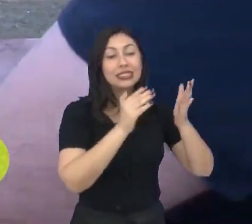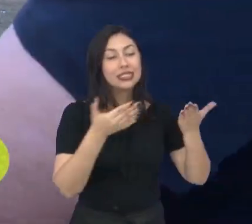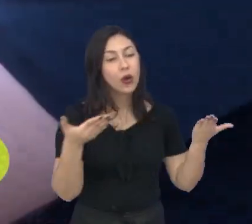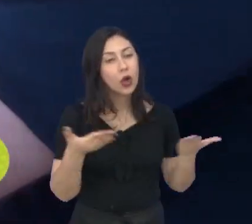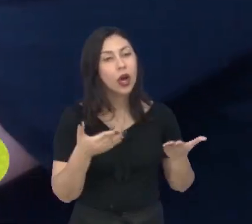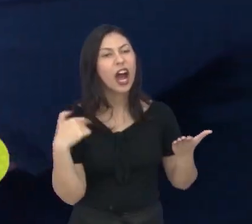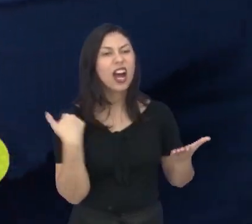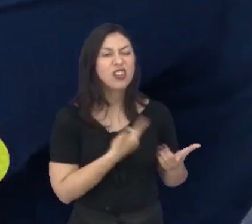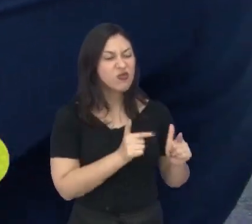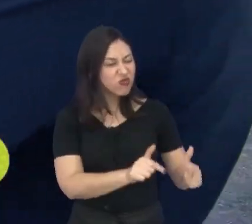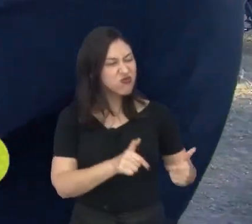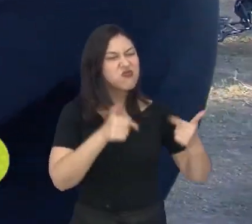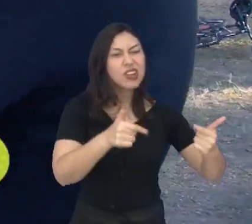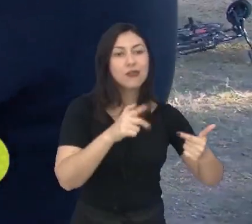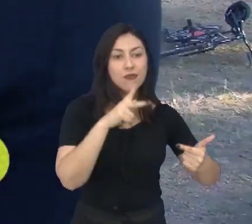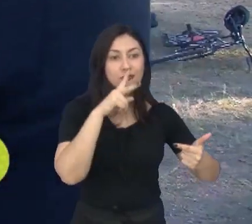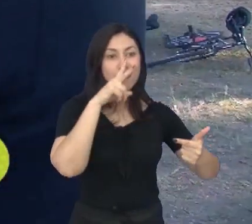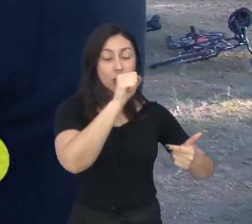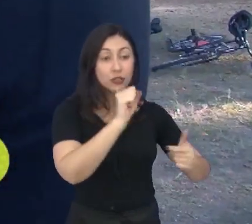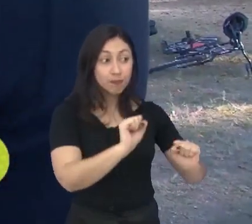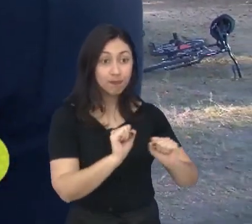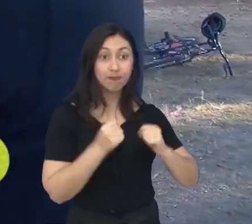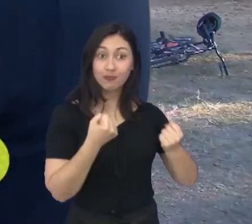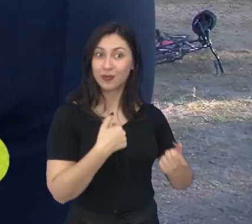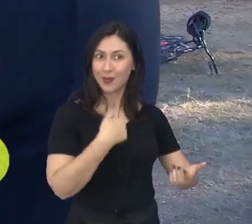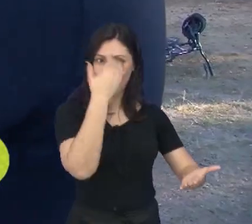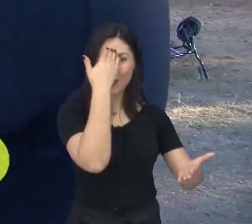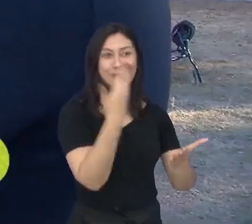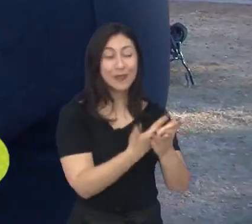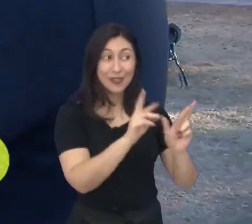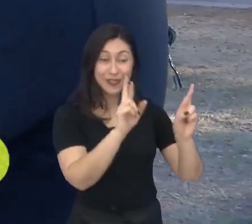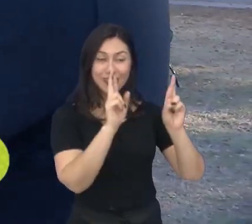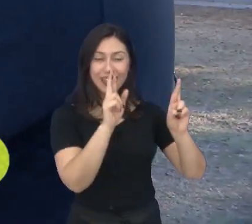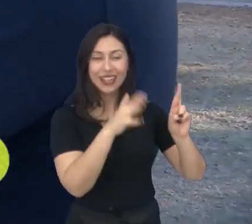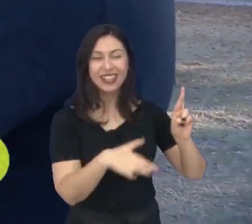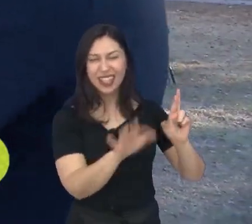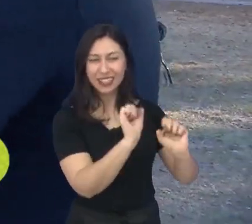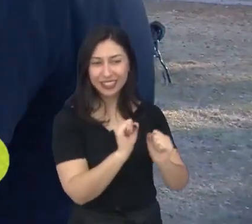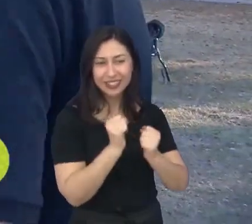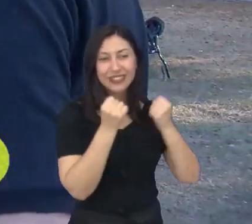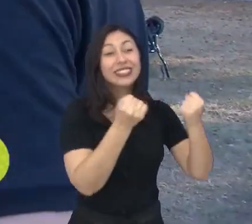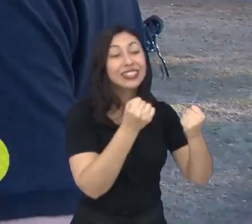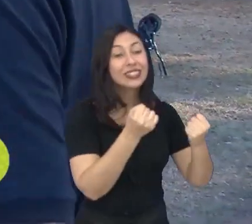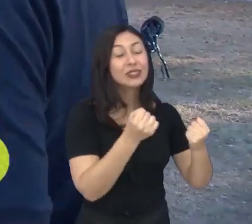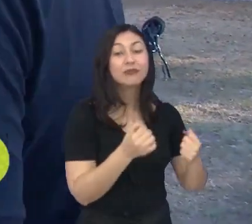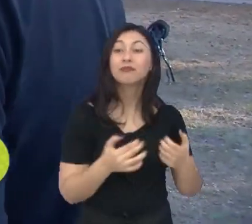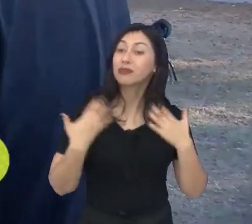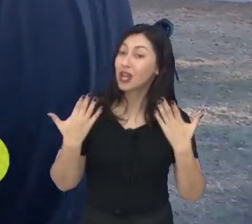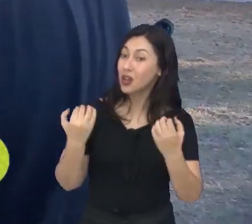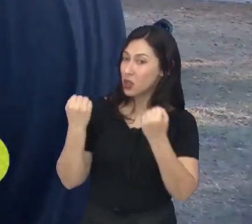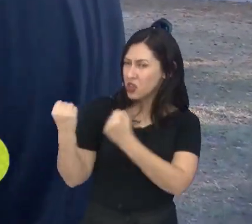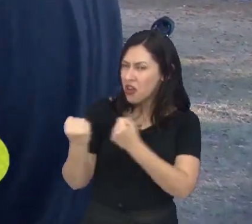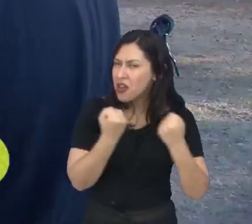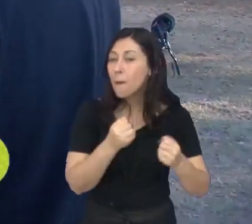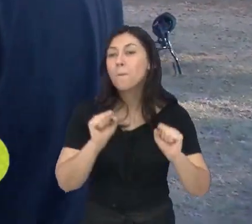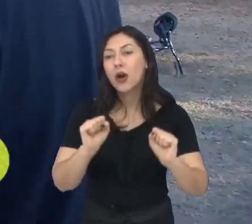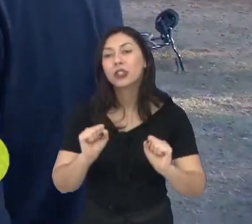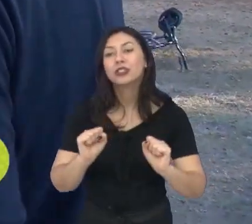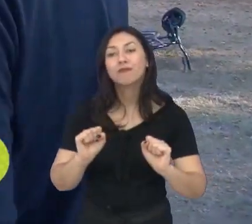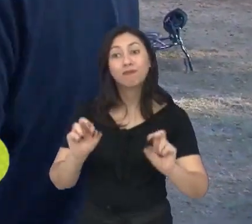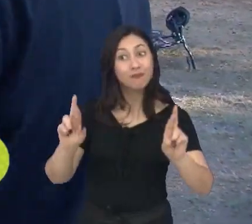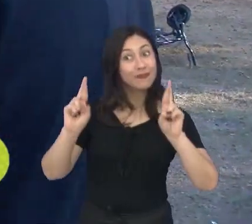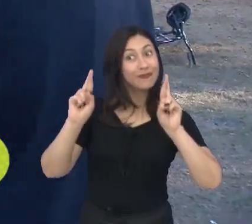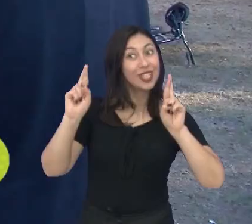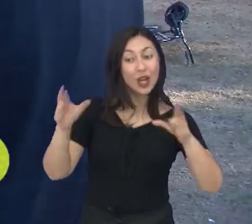vai chegar forte, elas estão se dedicando, estou bem confiante e que elas estão se dedicando bastante para isso. Então quem estiver torcendo pode esperar um time bem preparado para o